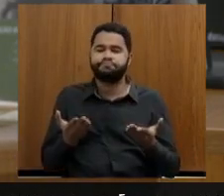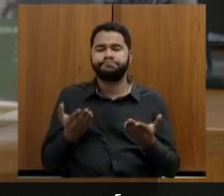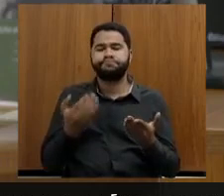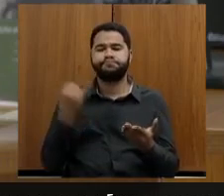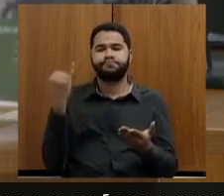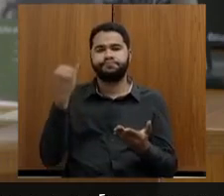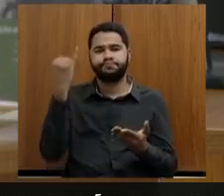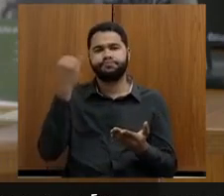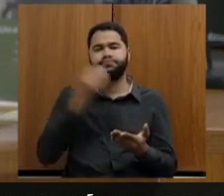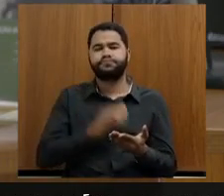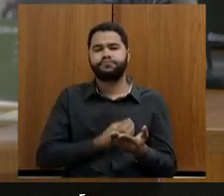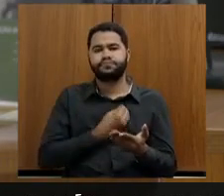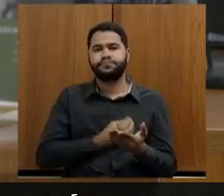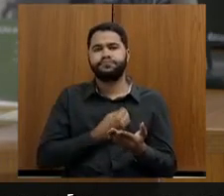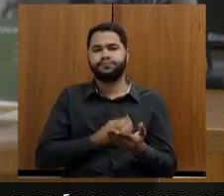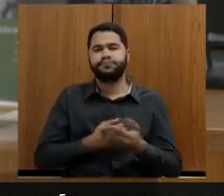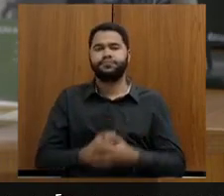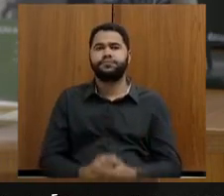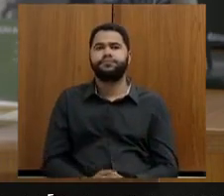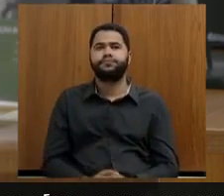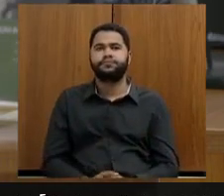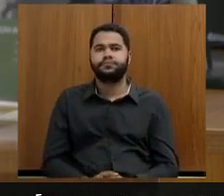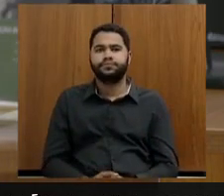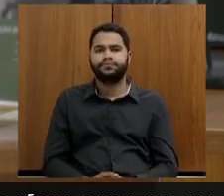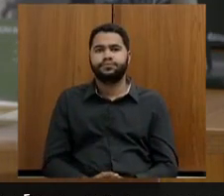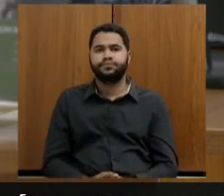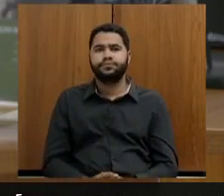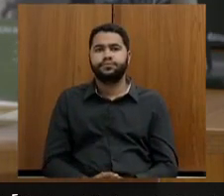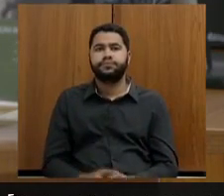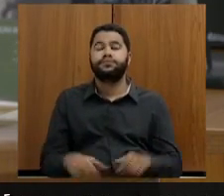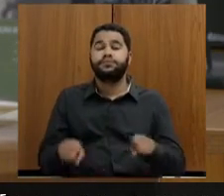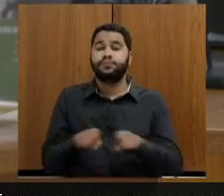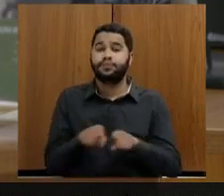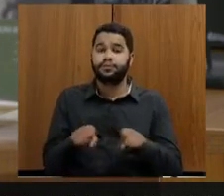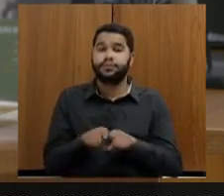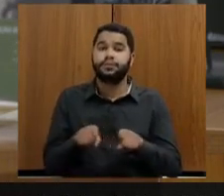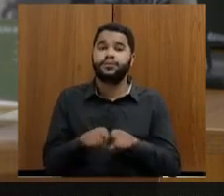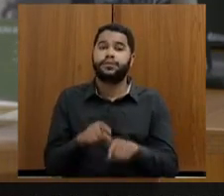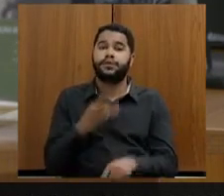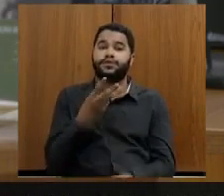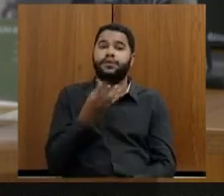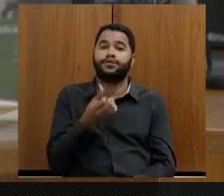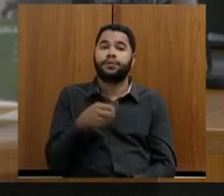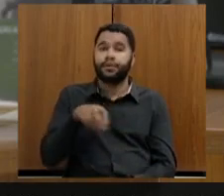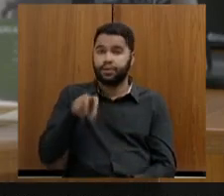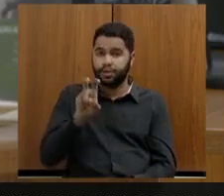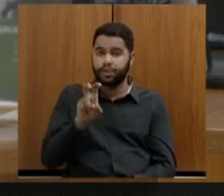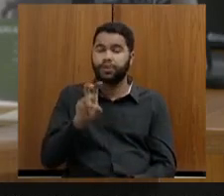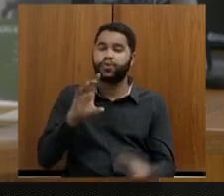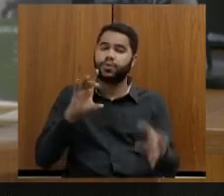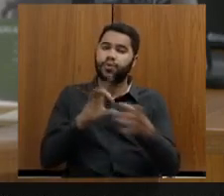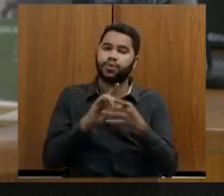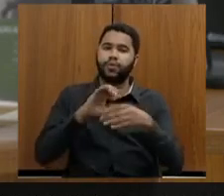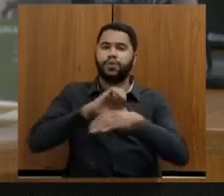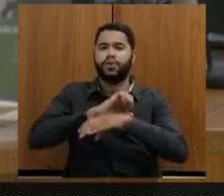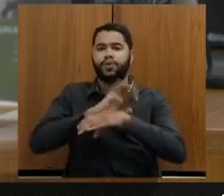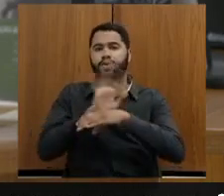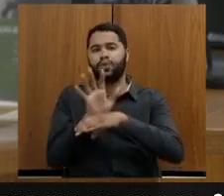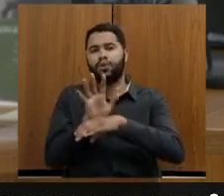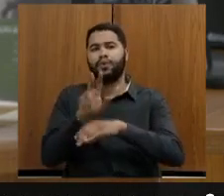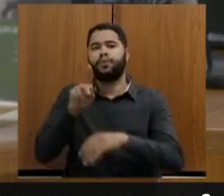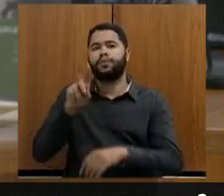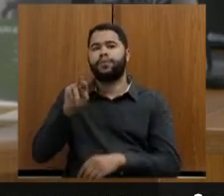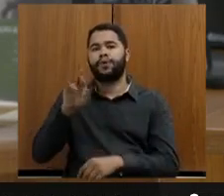então é muito importante aparecendo bombeiros lá e da mesma forma né a 365 que liga Montes Claros a